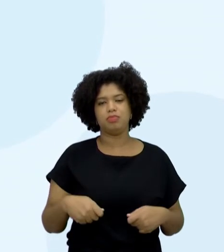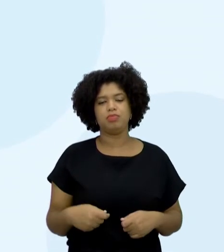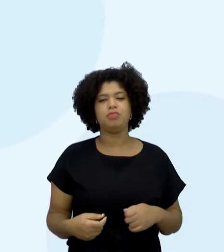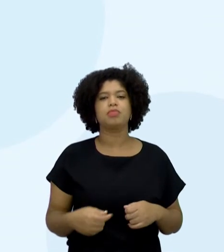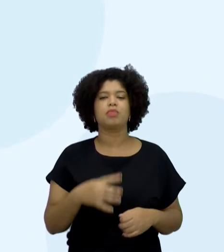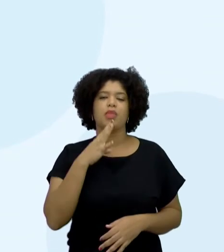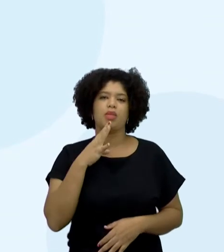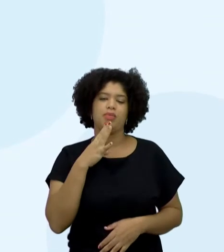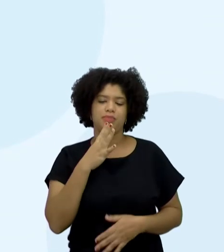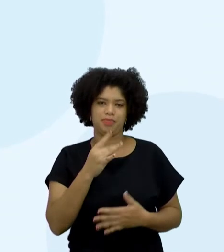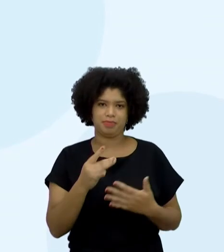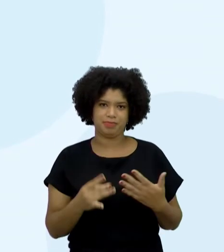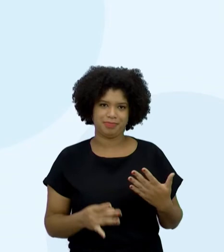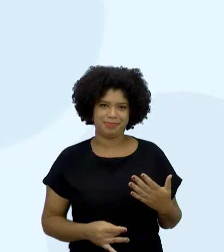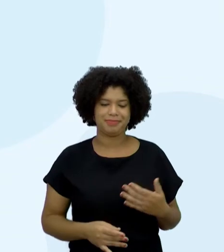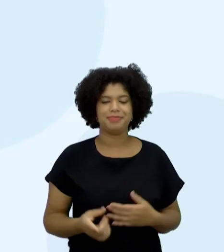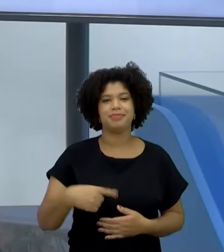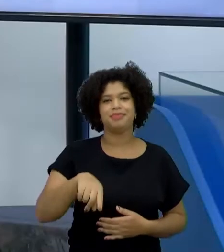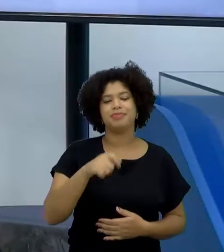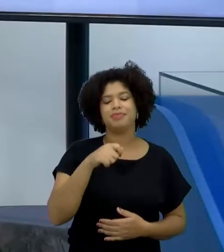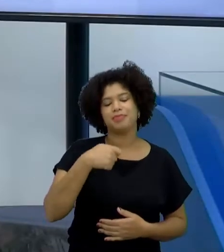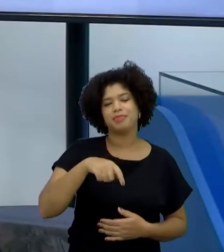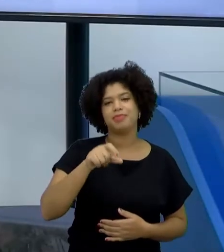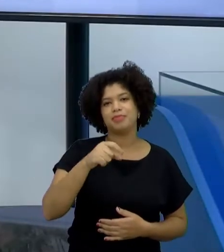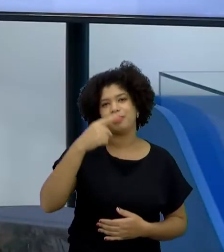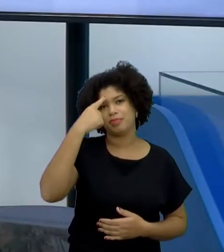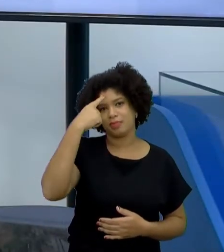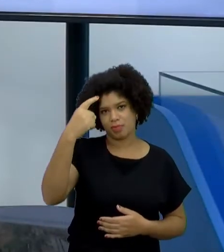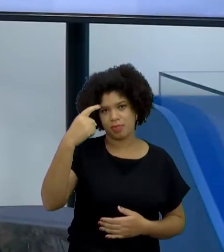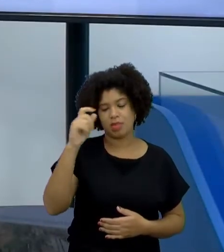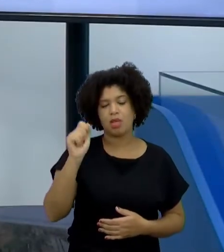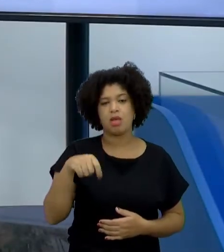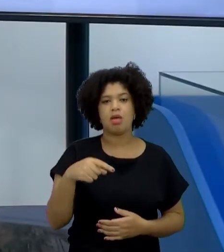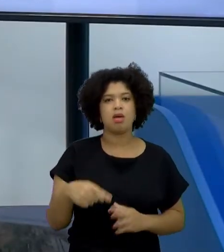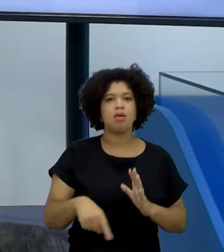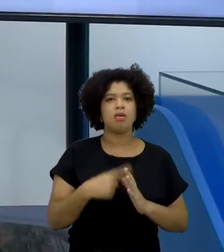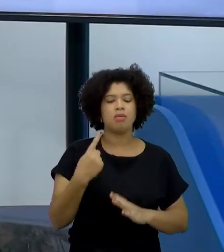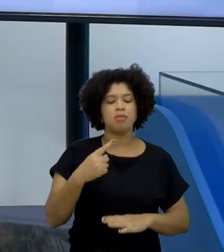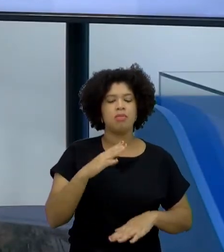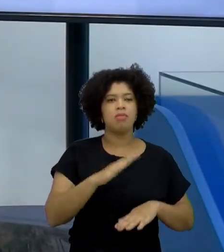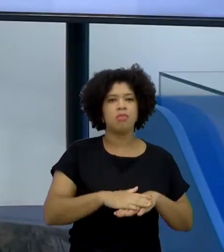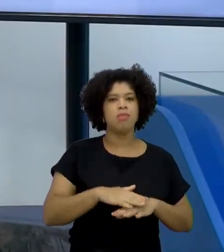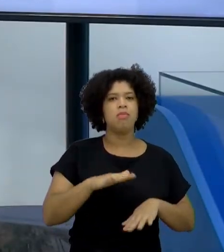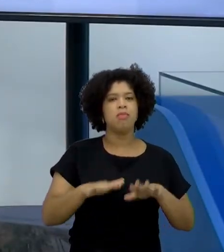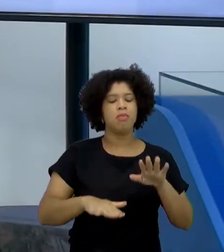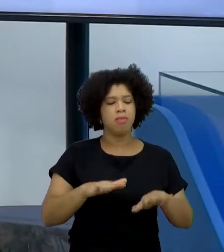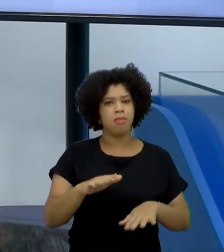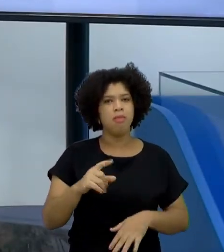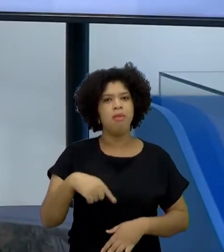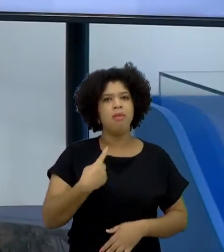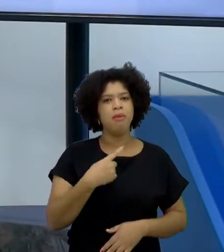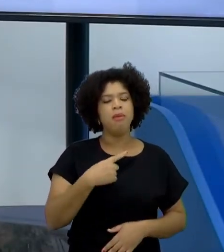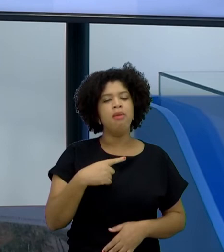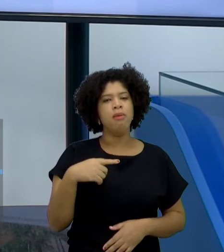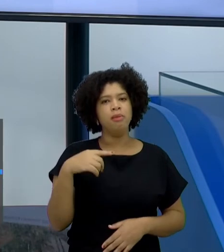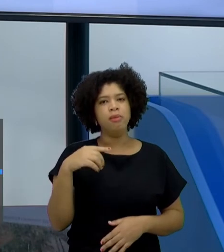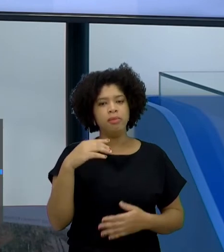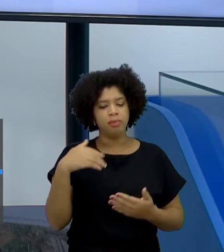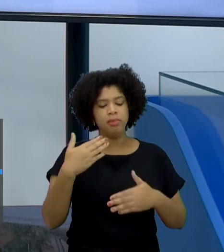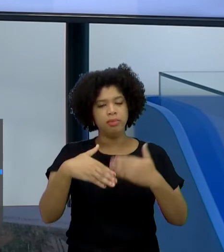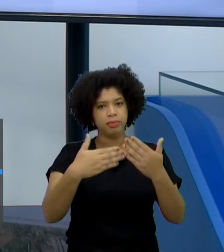tomar cuidado. Você precisa ter uma ideia, né, o primeiro passo, para a gente poder correr atrás